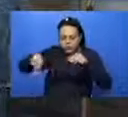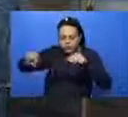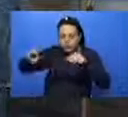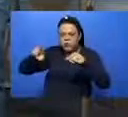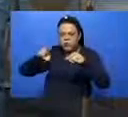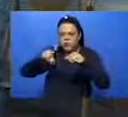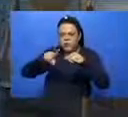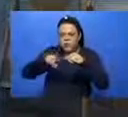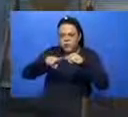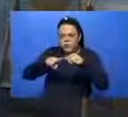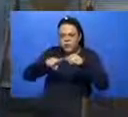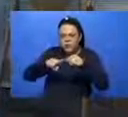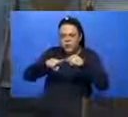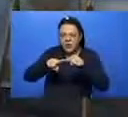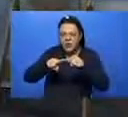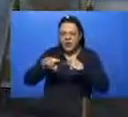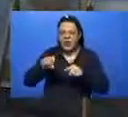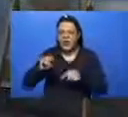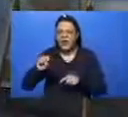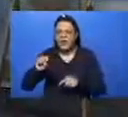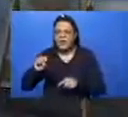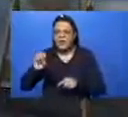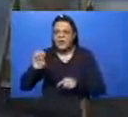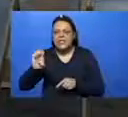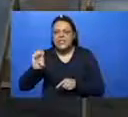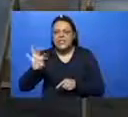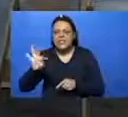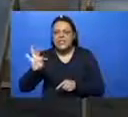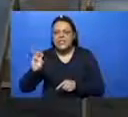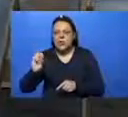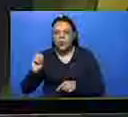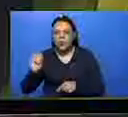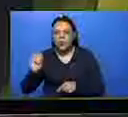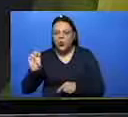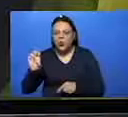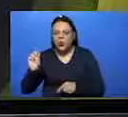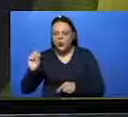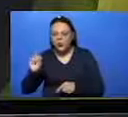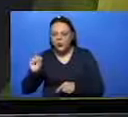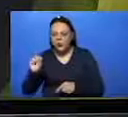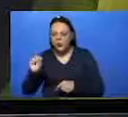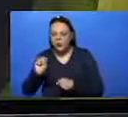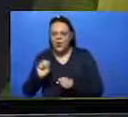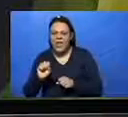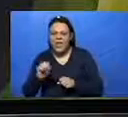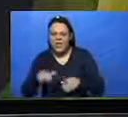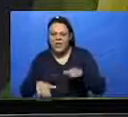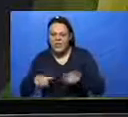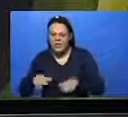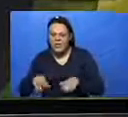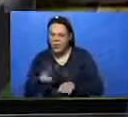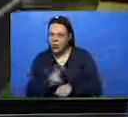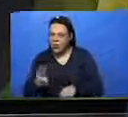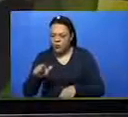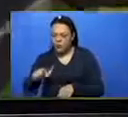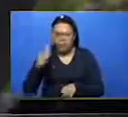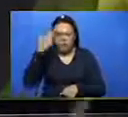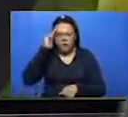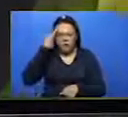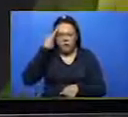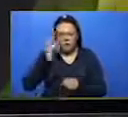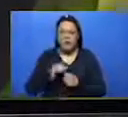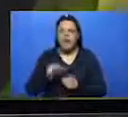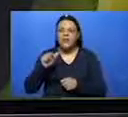Bom, por nome talvez vocês não se lembrem, mas vocês já estão acostumados com gráficos desse